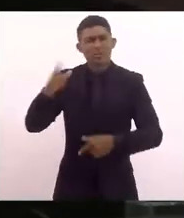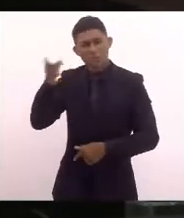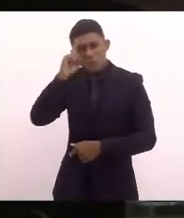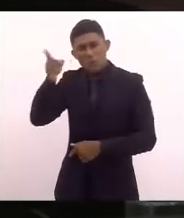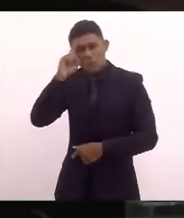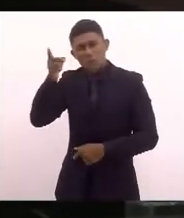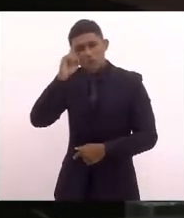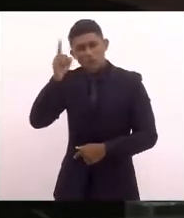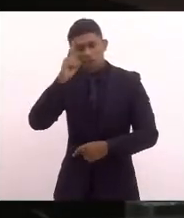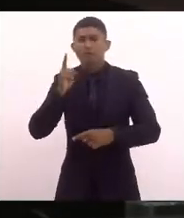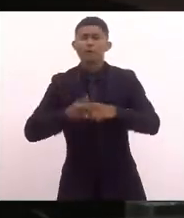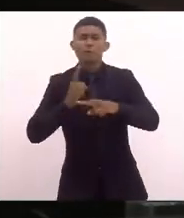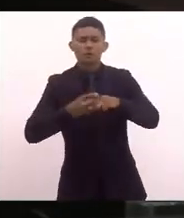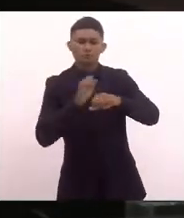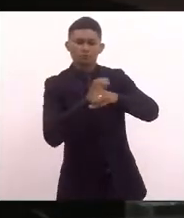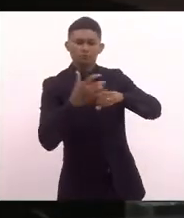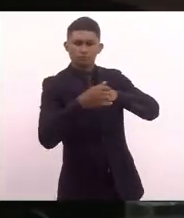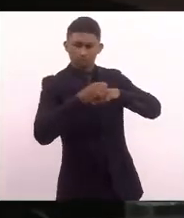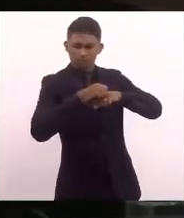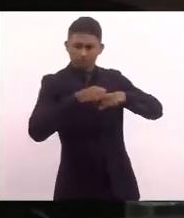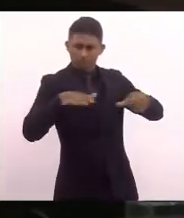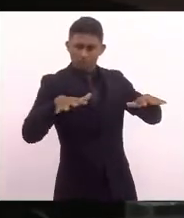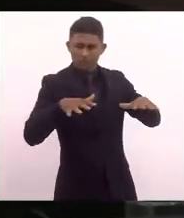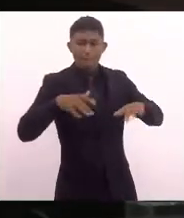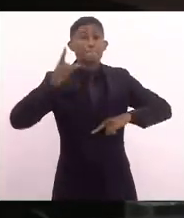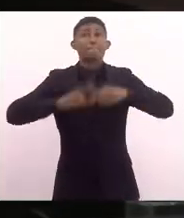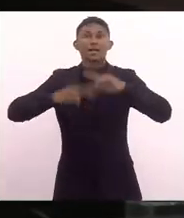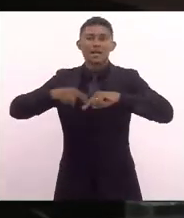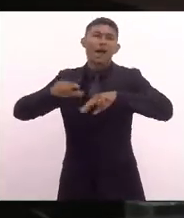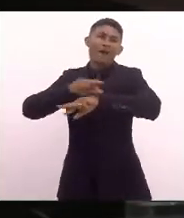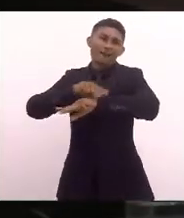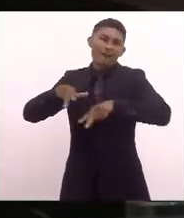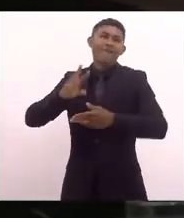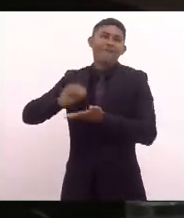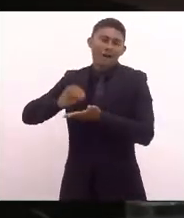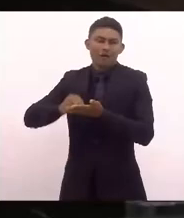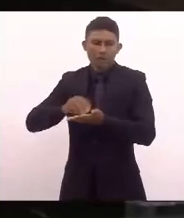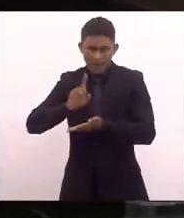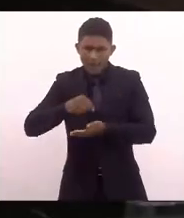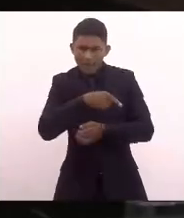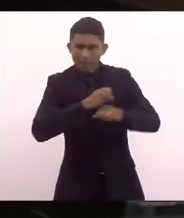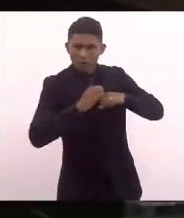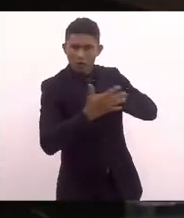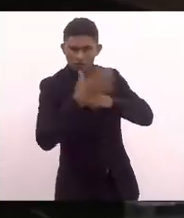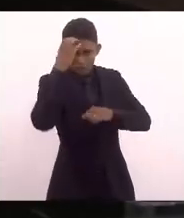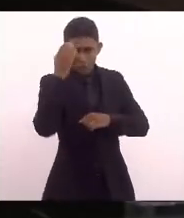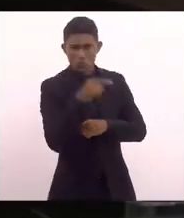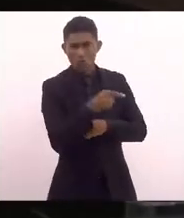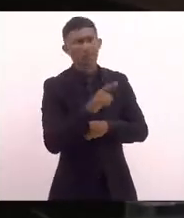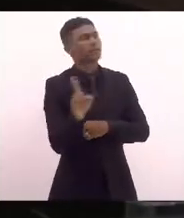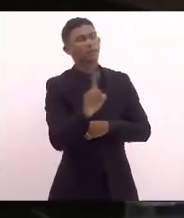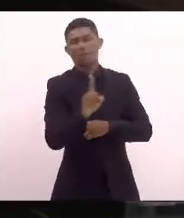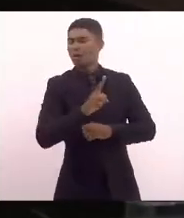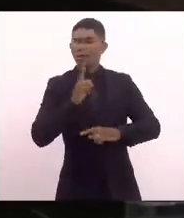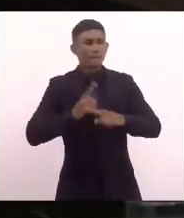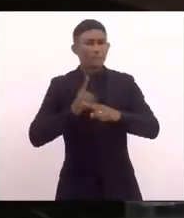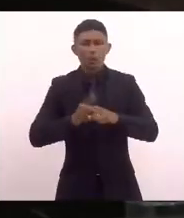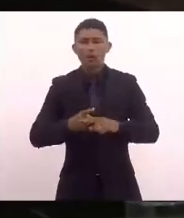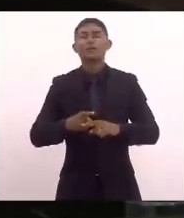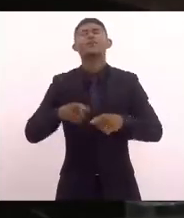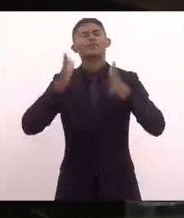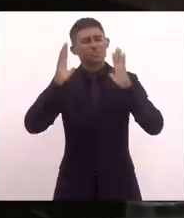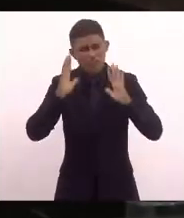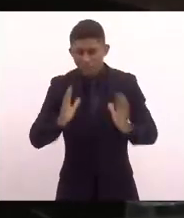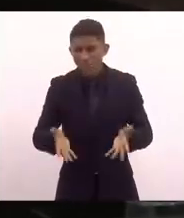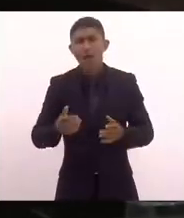causou a falta de insumos, não é a pandemia que causou o cansaço além, porque a enfermagem trabalha